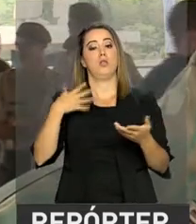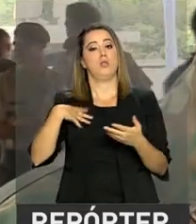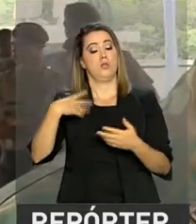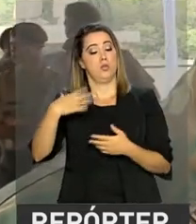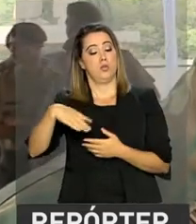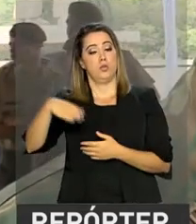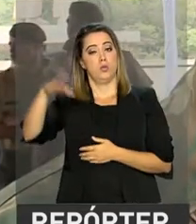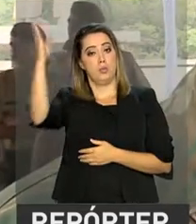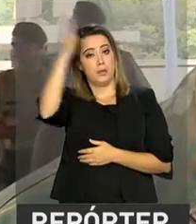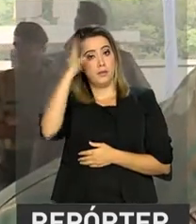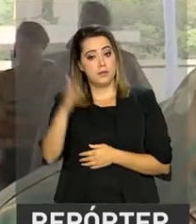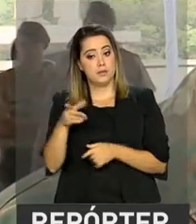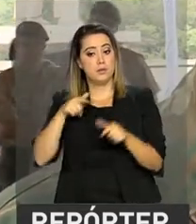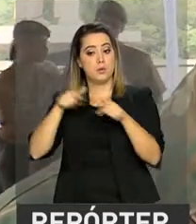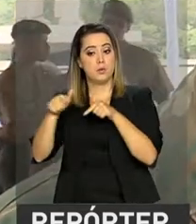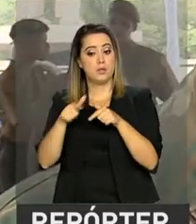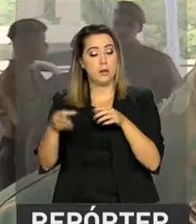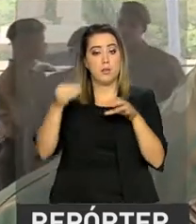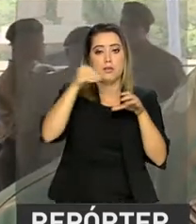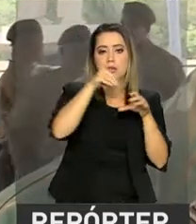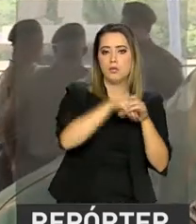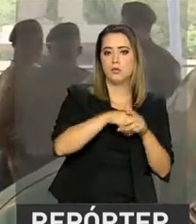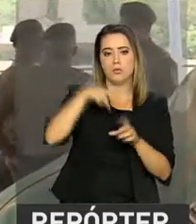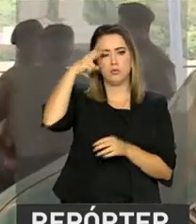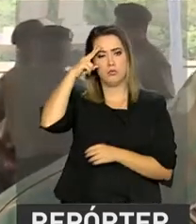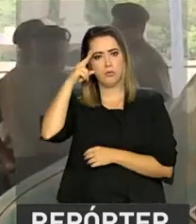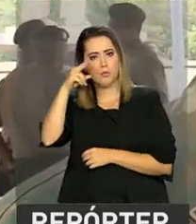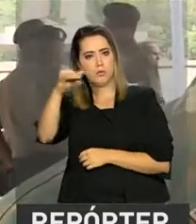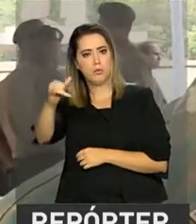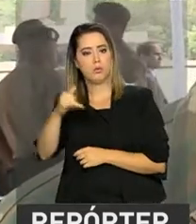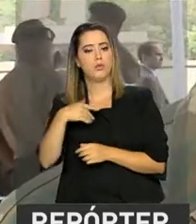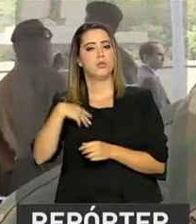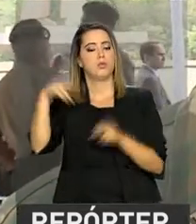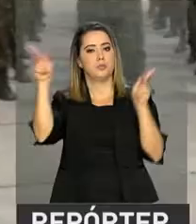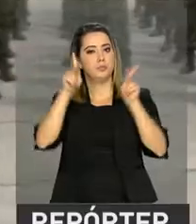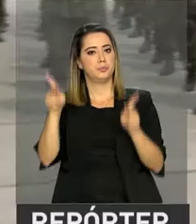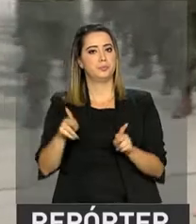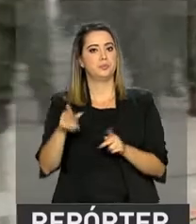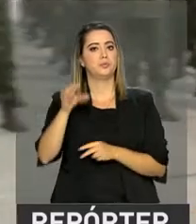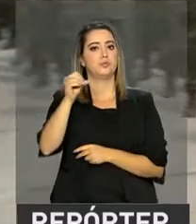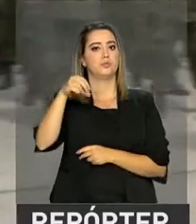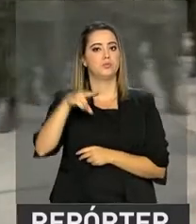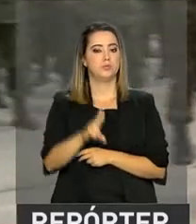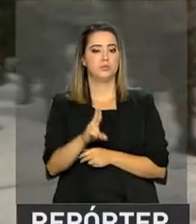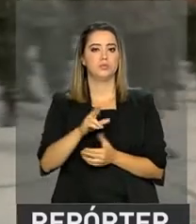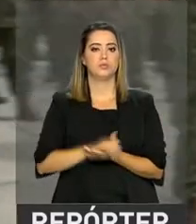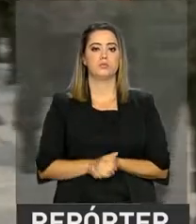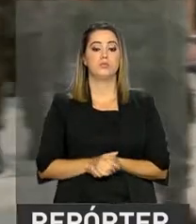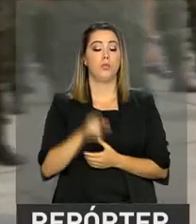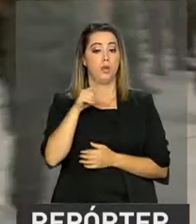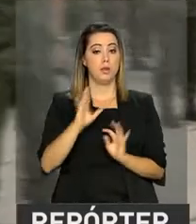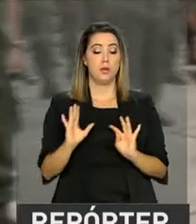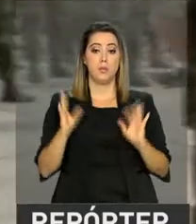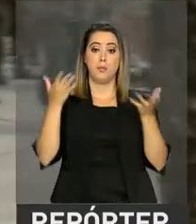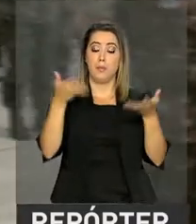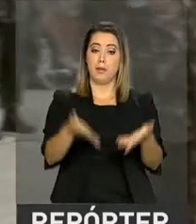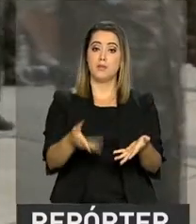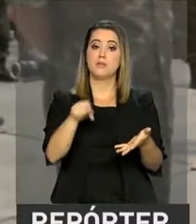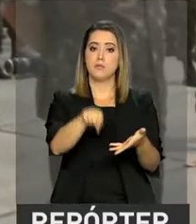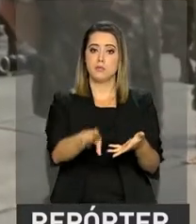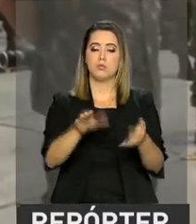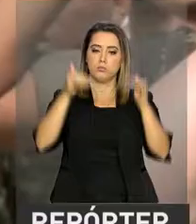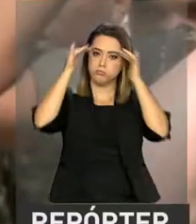militar brasileiro, das Forças Armadas Brasileiras, dando apoio a uma missão de paz da ONU. O capitão participou de homenagem do governo